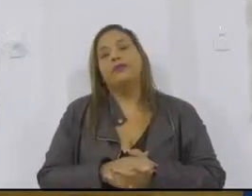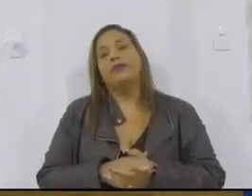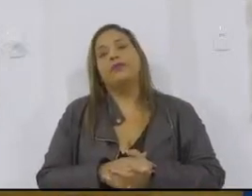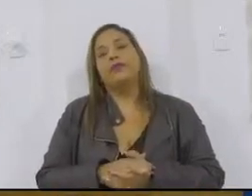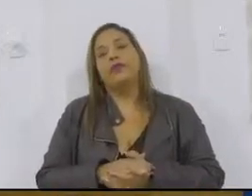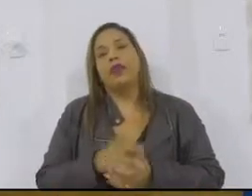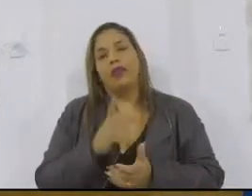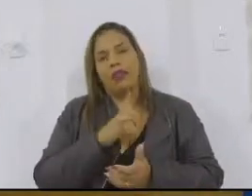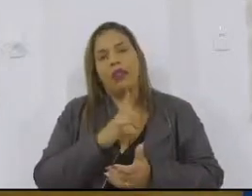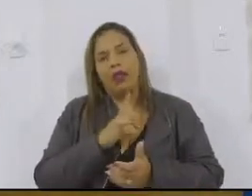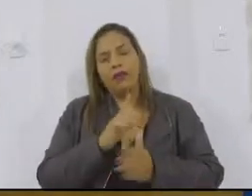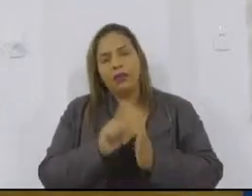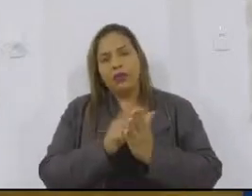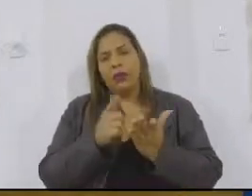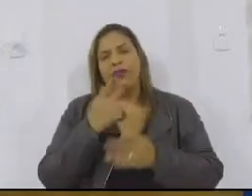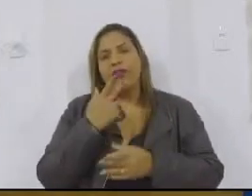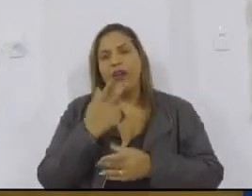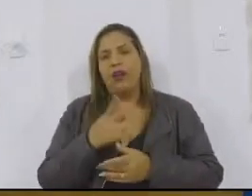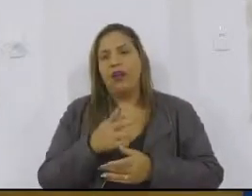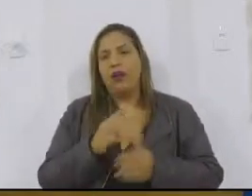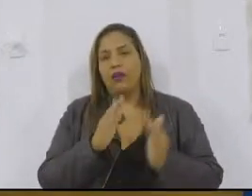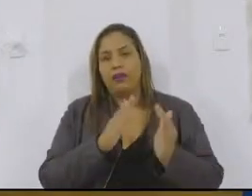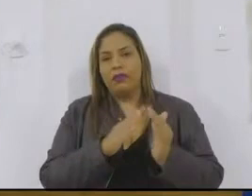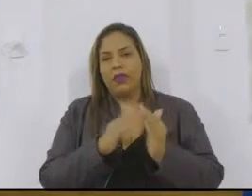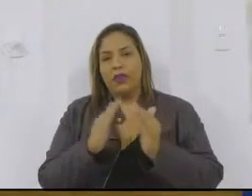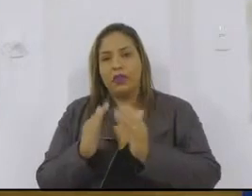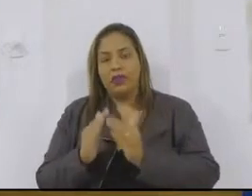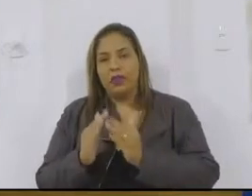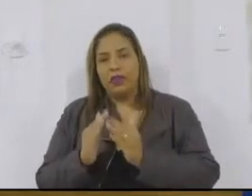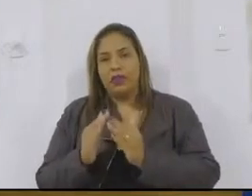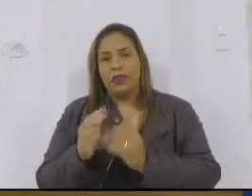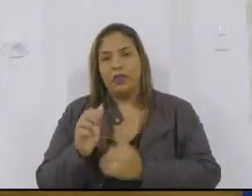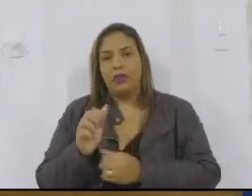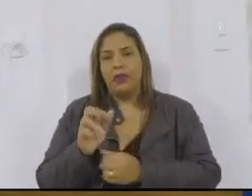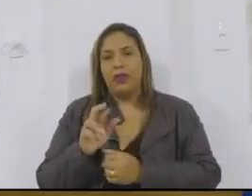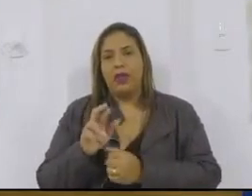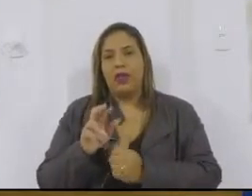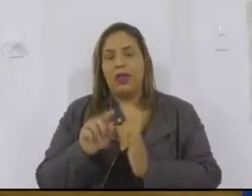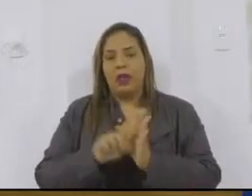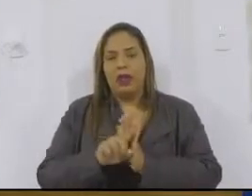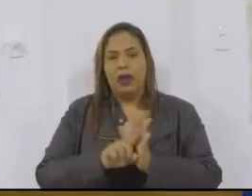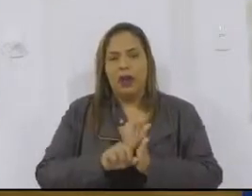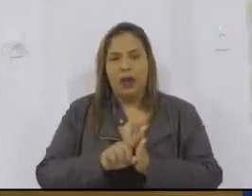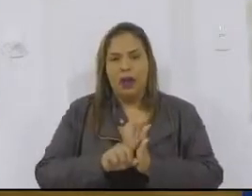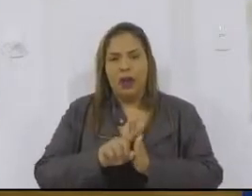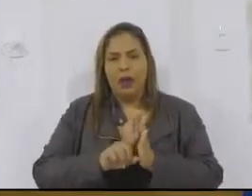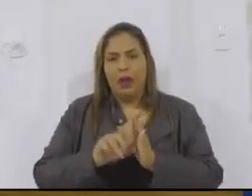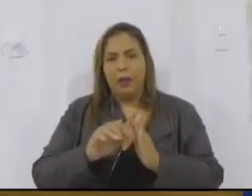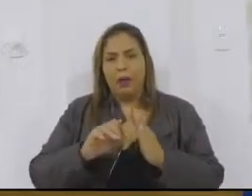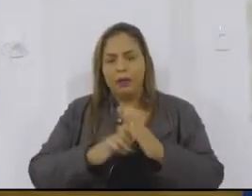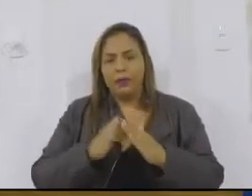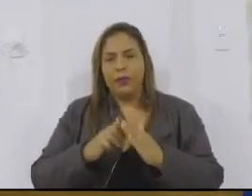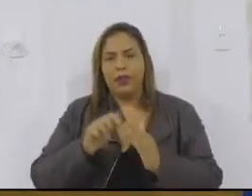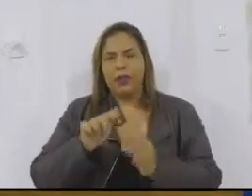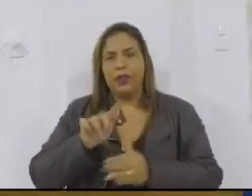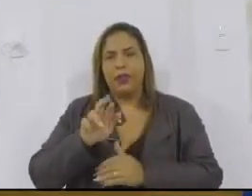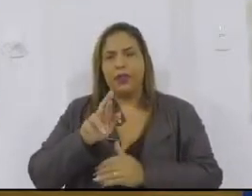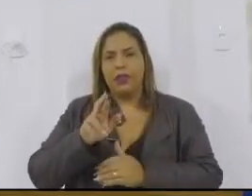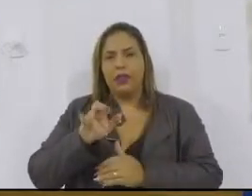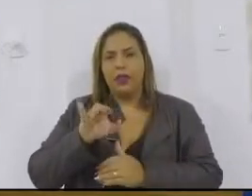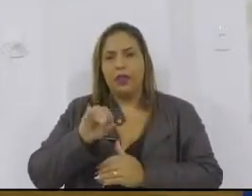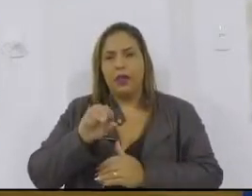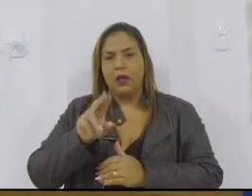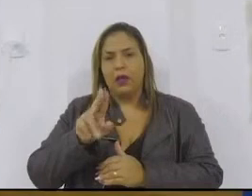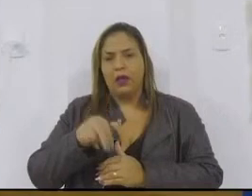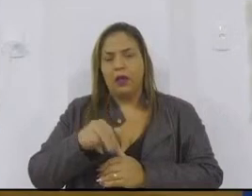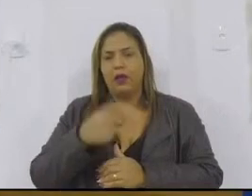André é vizinho do dono do laboratório Grion. E foi como a Vossa Excelência falou, vem há anos.